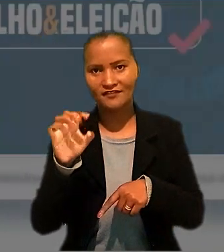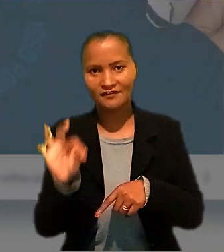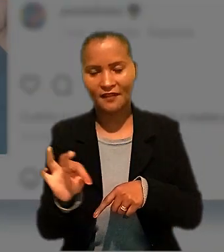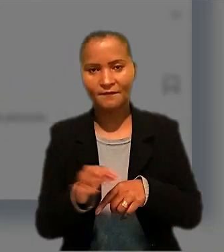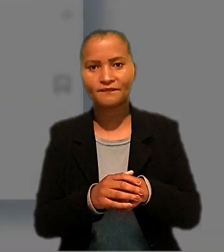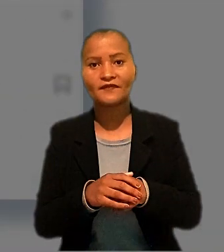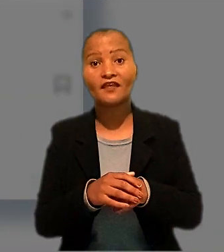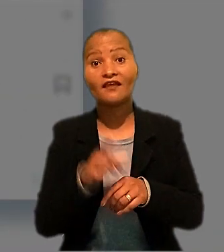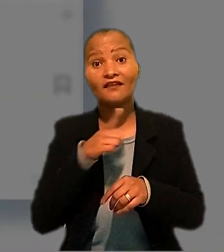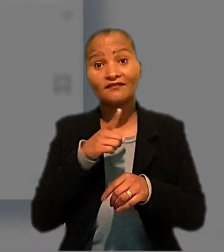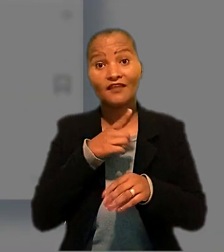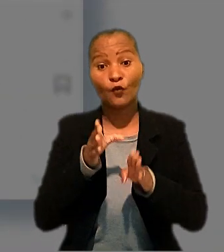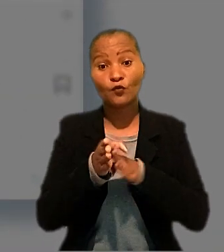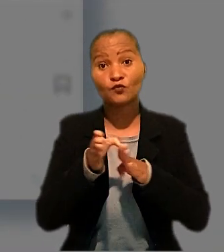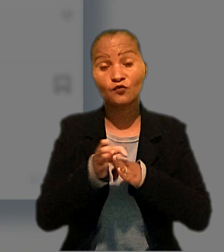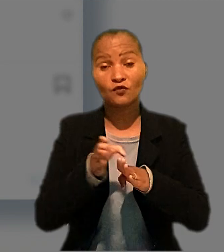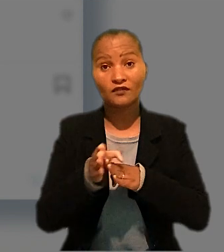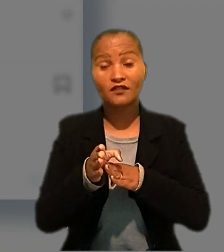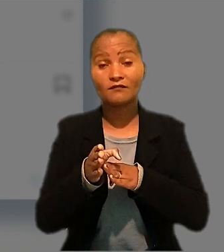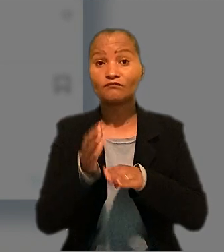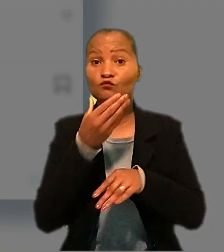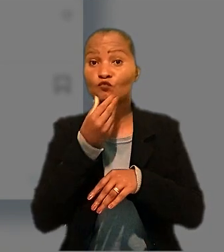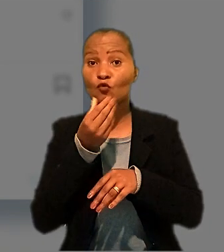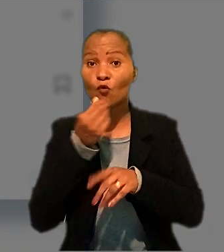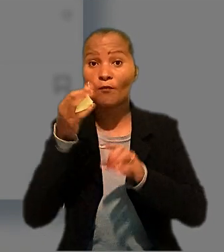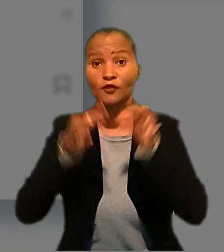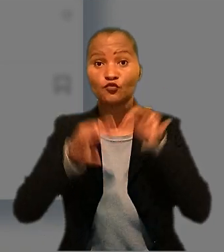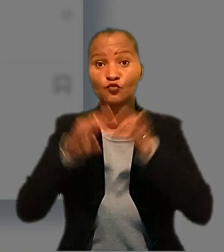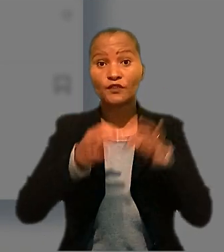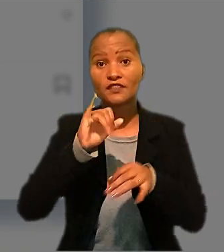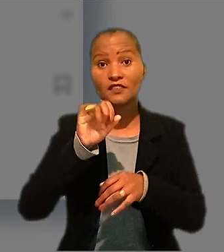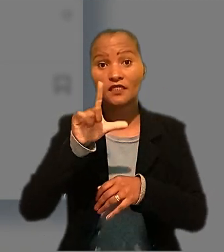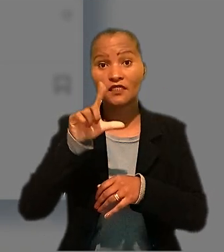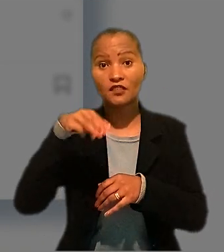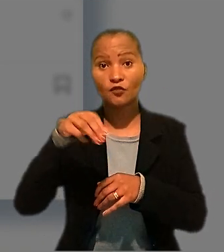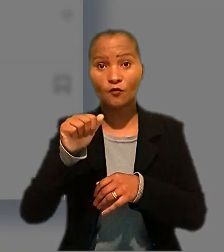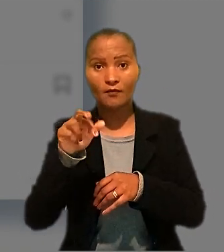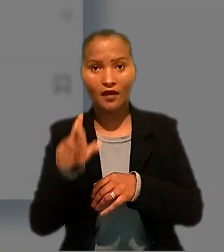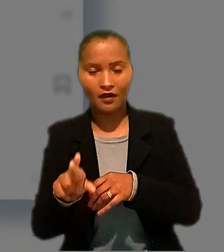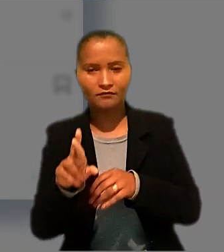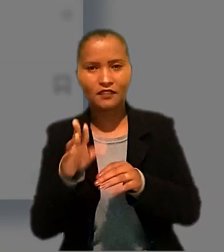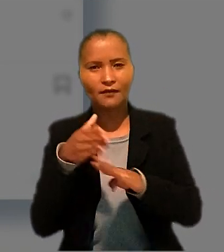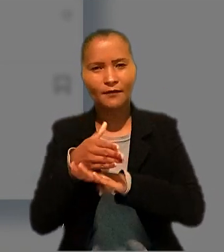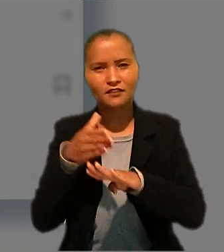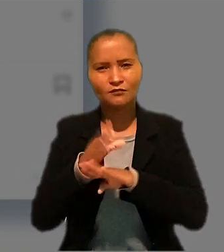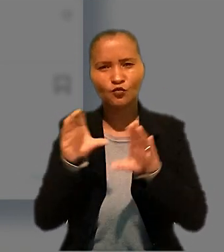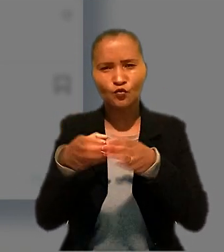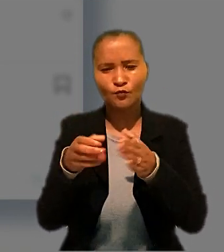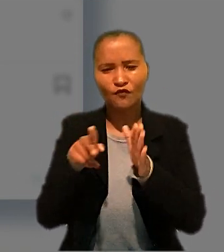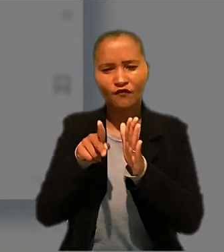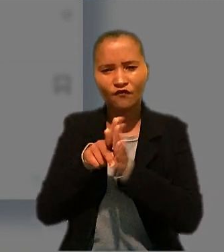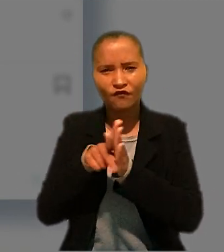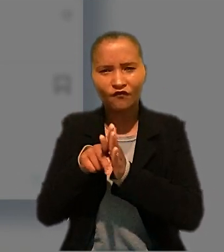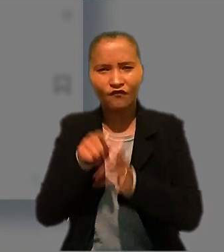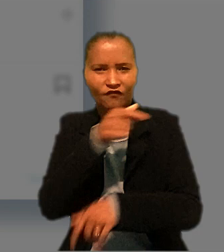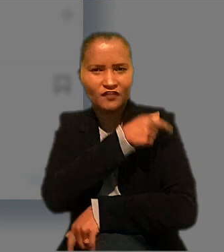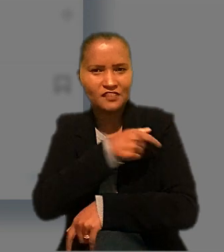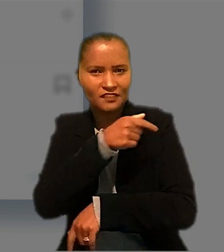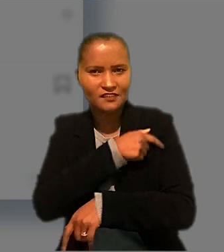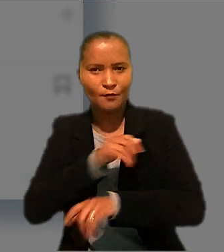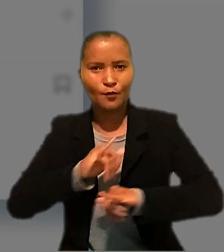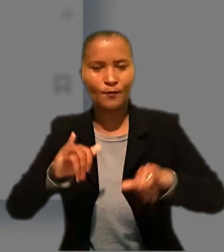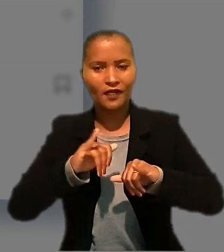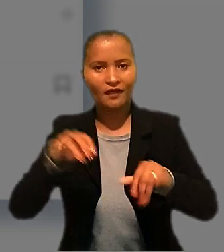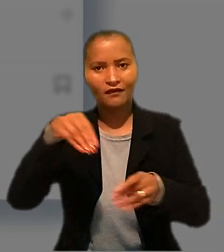conteúdo divulgado conta com a consultoria do juiz Ilmar Raposo Filho, integrante da Coordenação de Fiscalização da